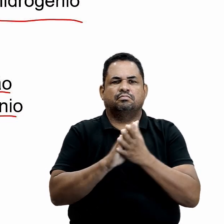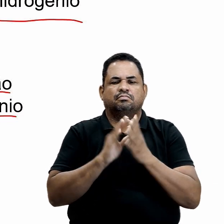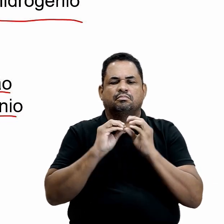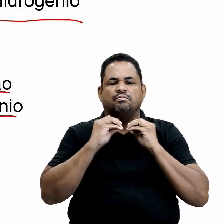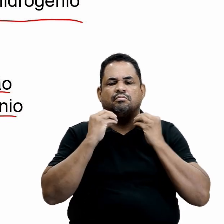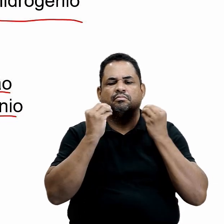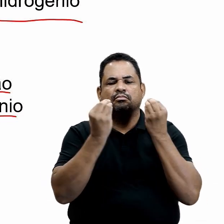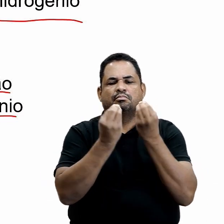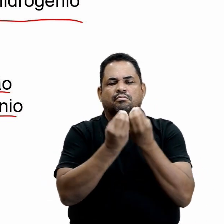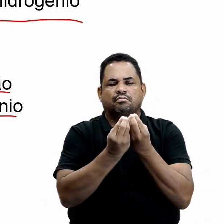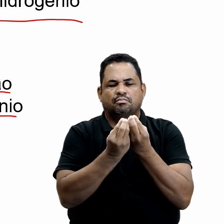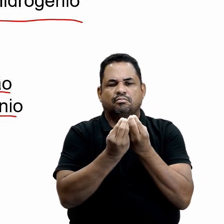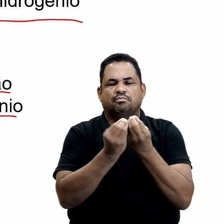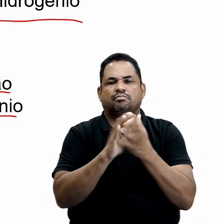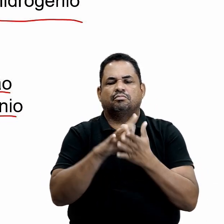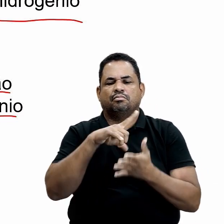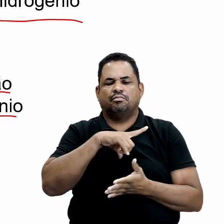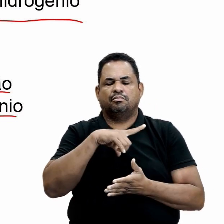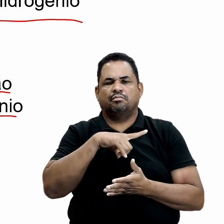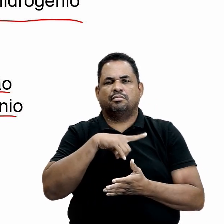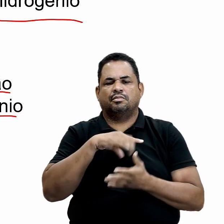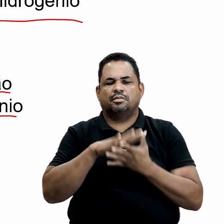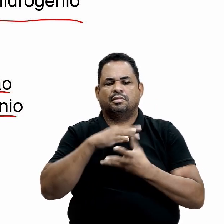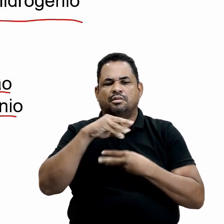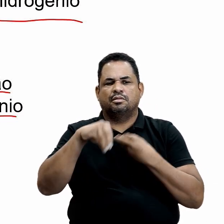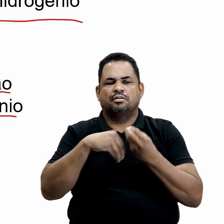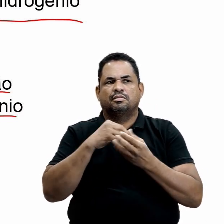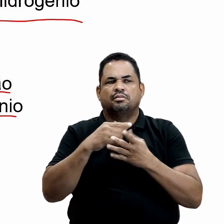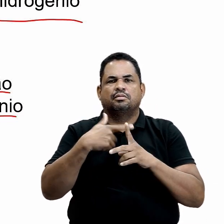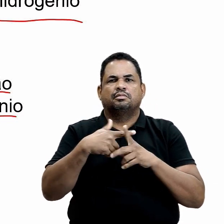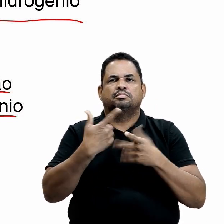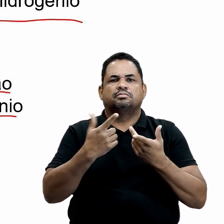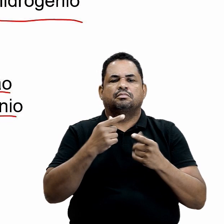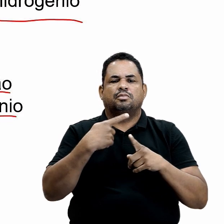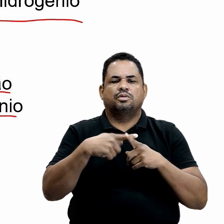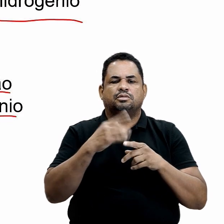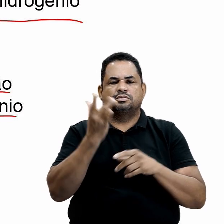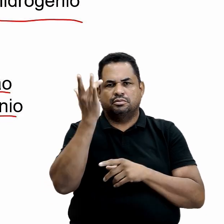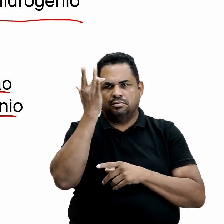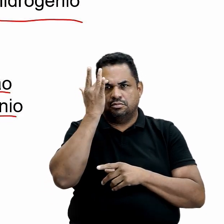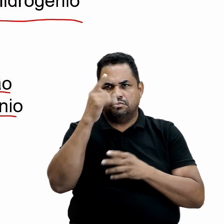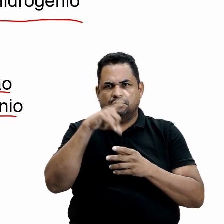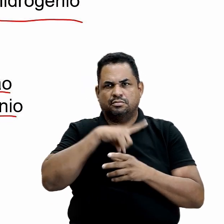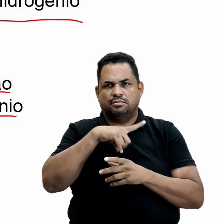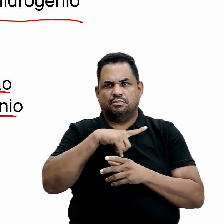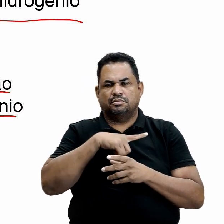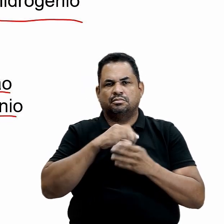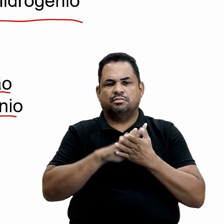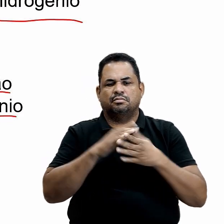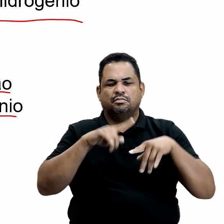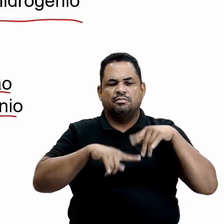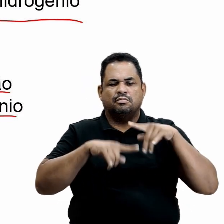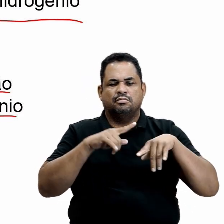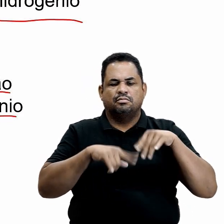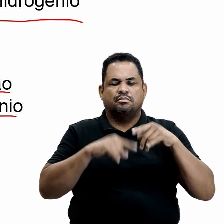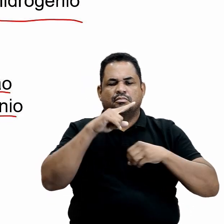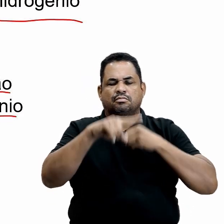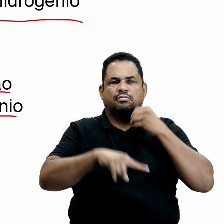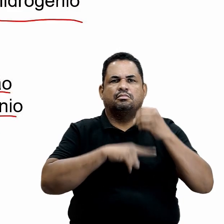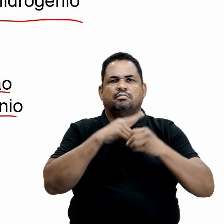água, denominada substância composta, por, na sua fórmula, terem elementos químicos, átomos de elementos